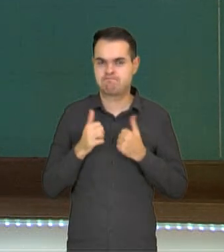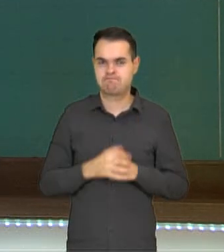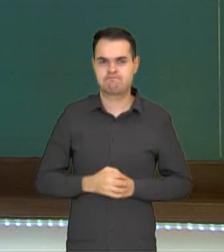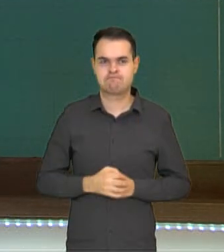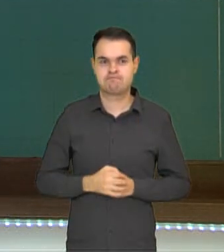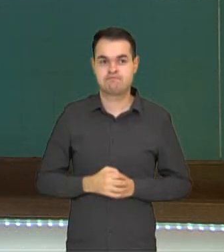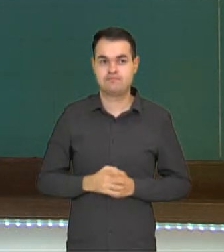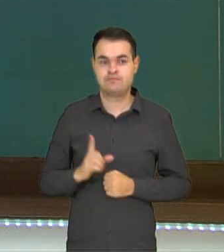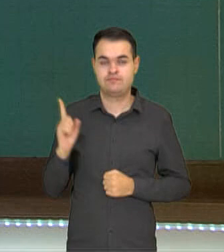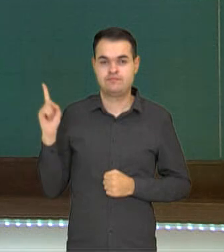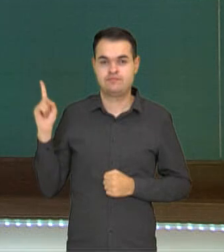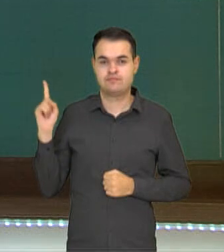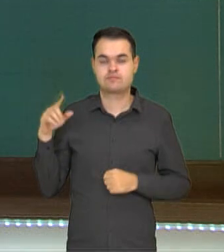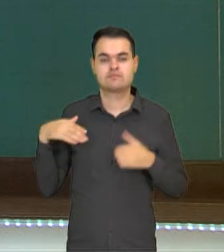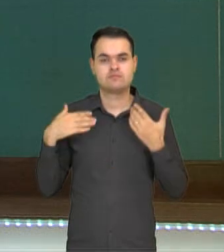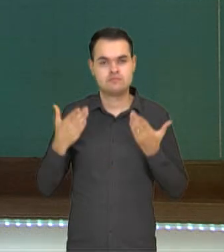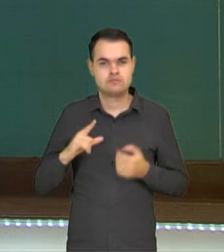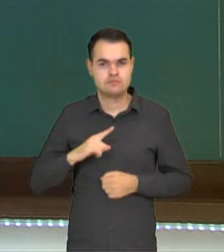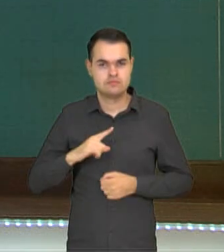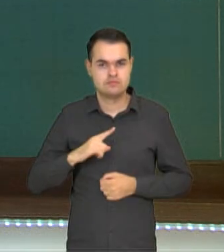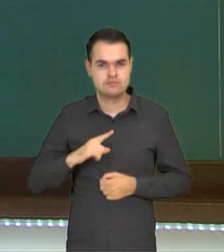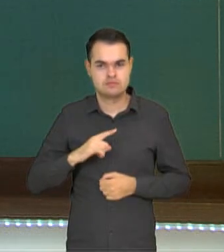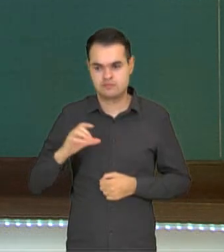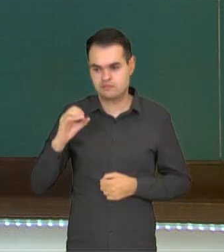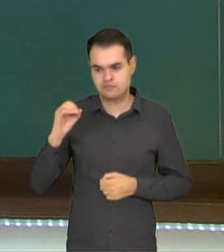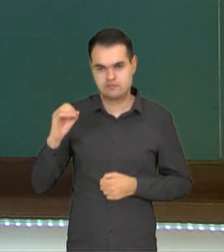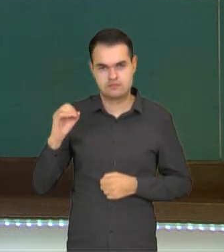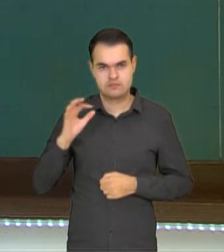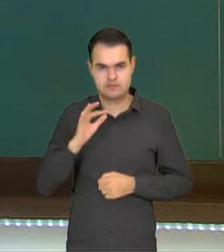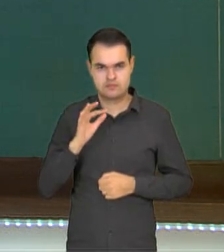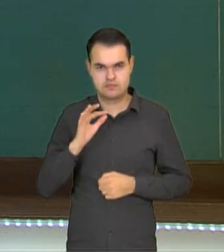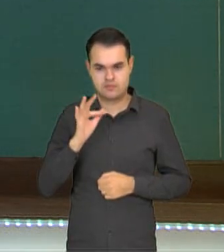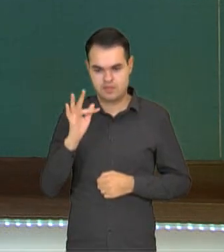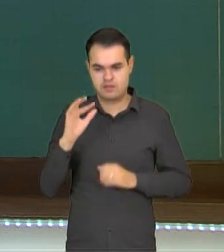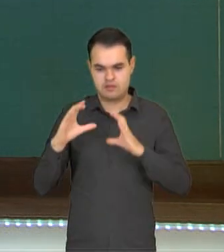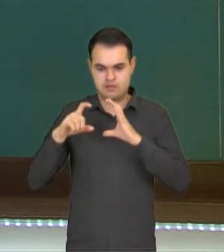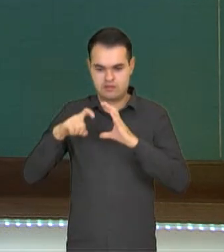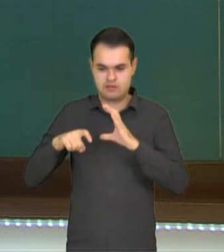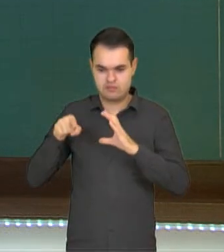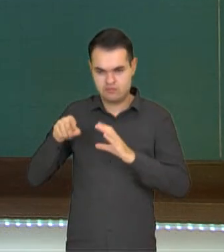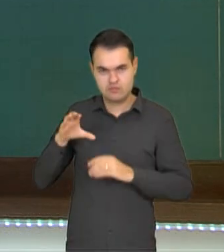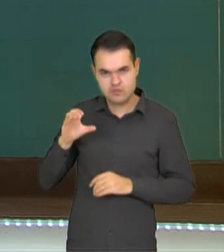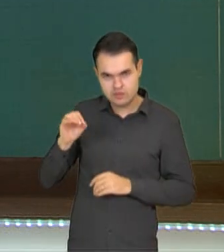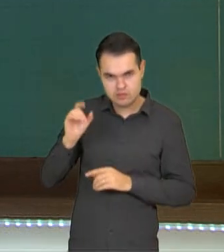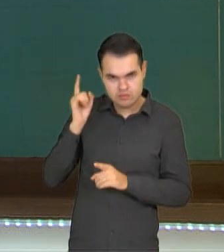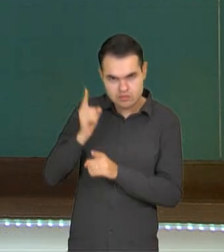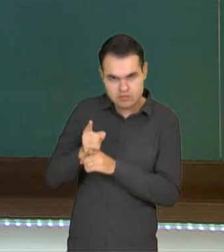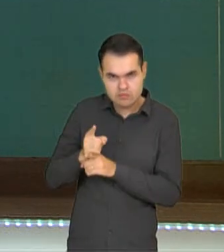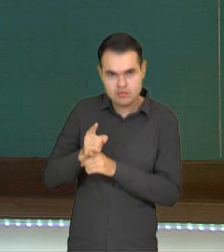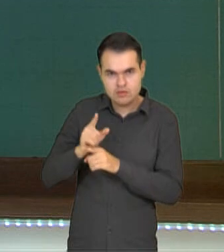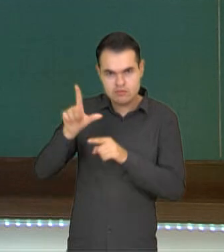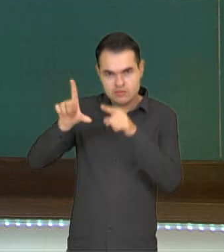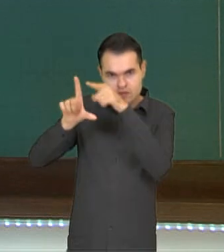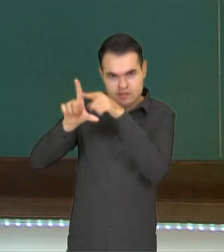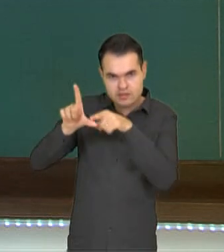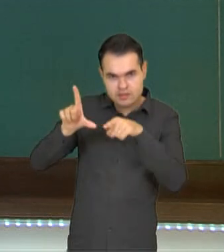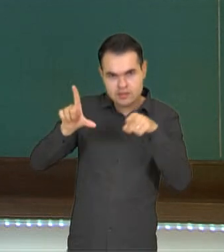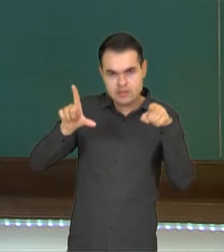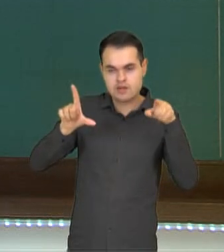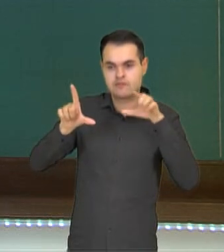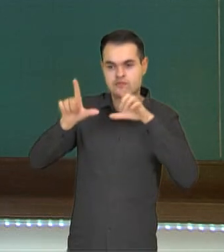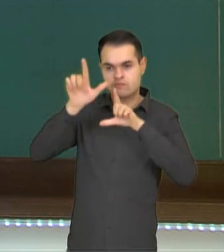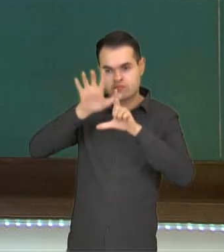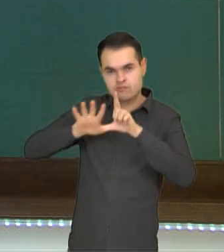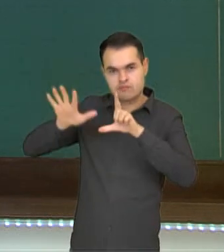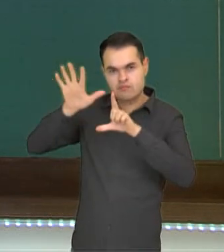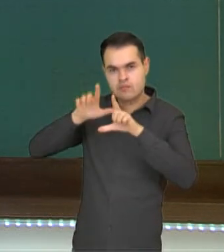olha só, quando a gente tem ali o zero de uma função, no gráfico, mostrando isso, essa representação, nós